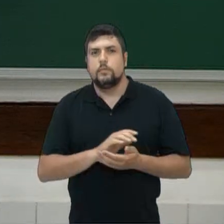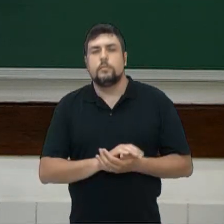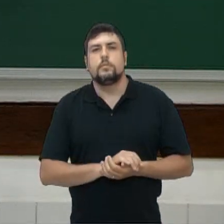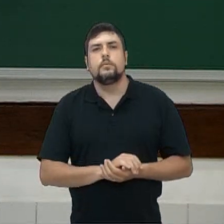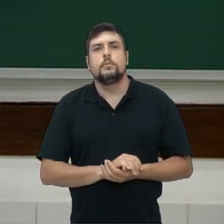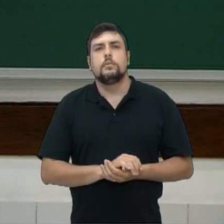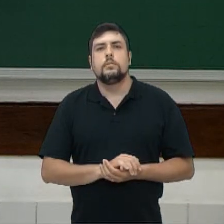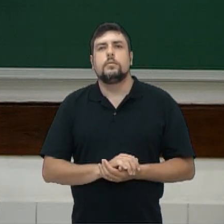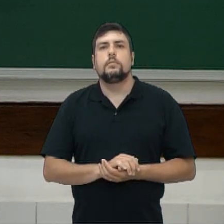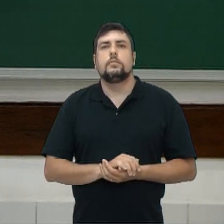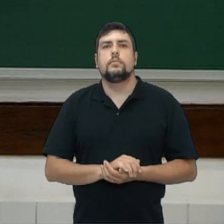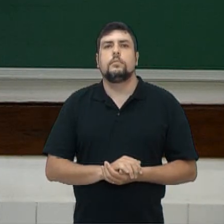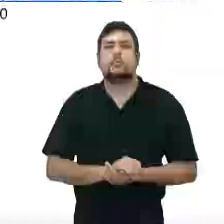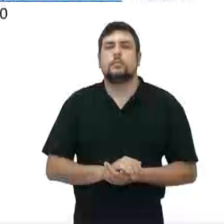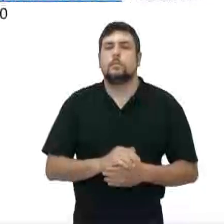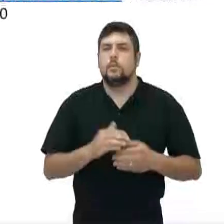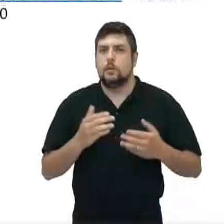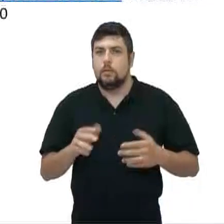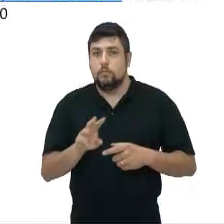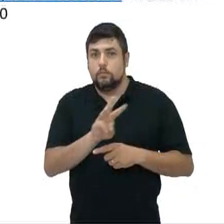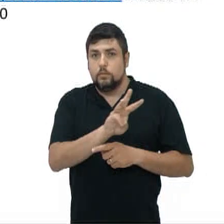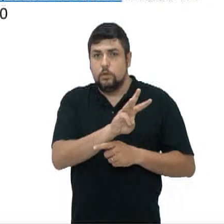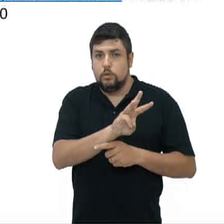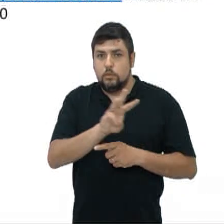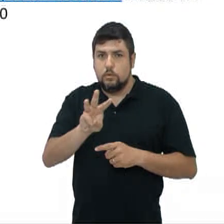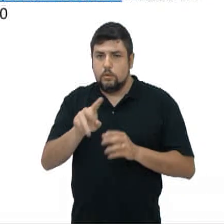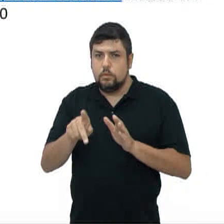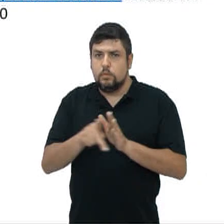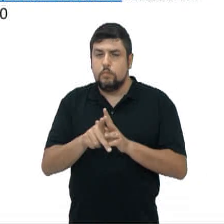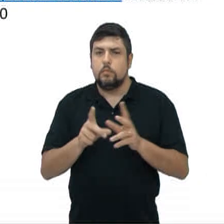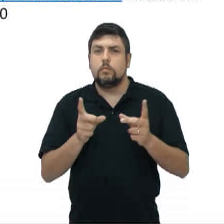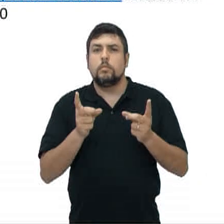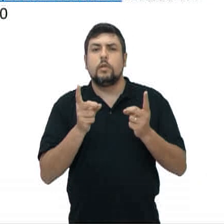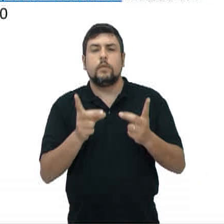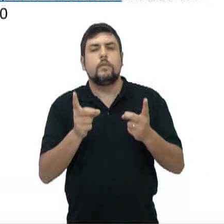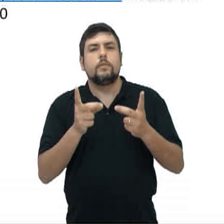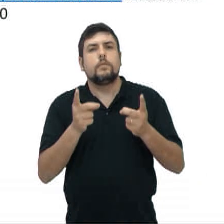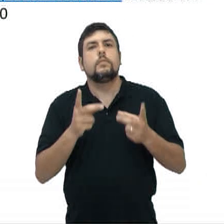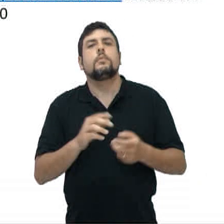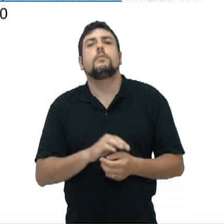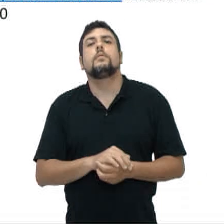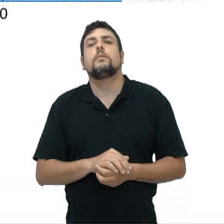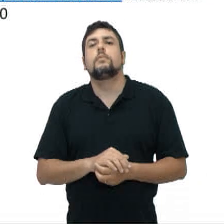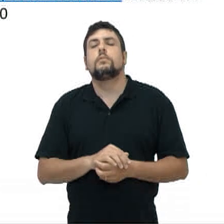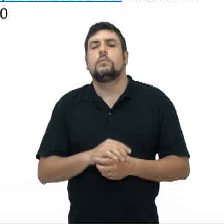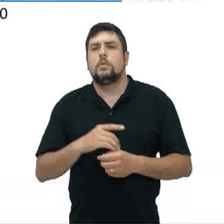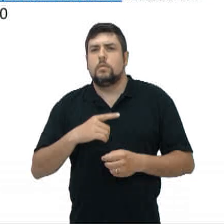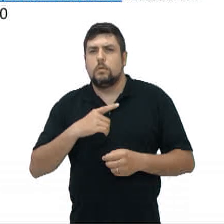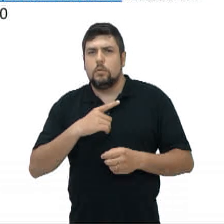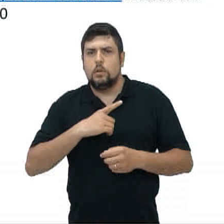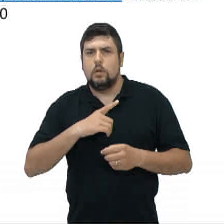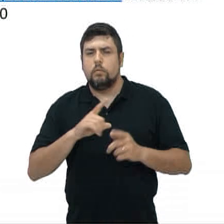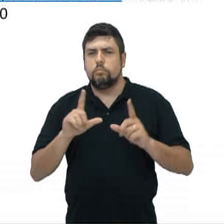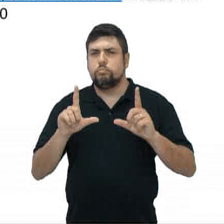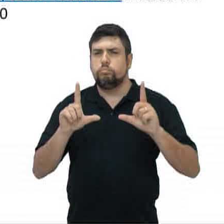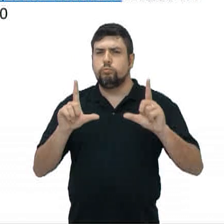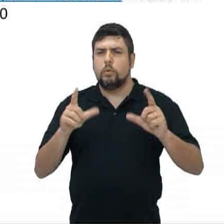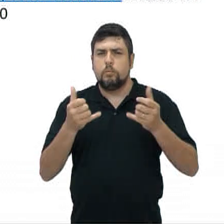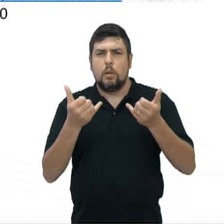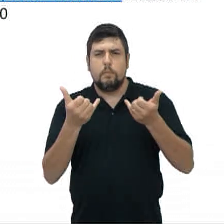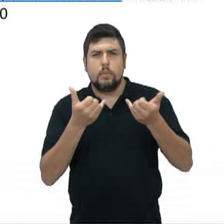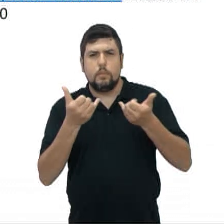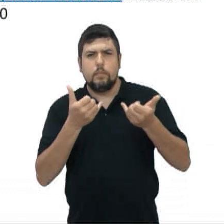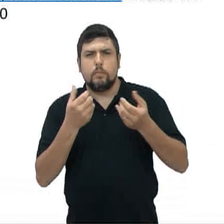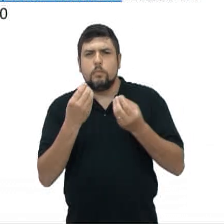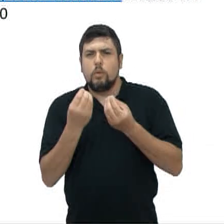né? Um site de venda de produtos apresenta-se o seguinte informativo para a instalação elétrica de um